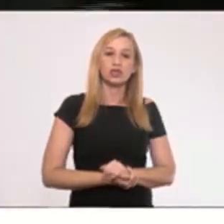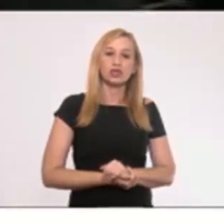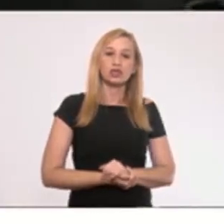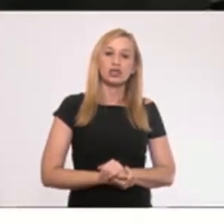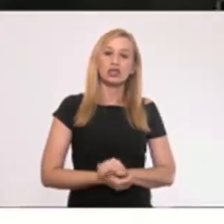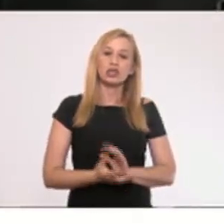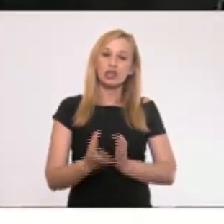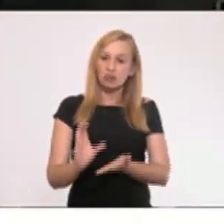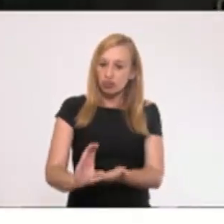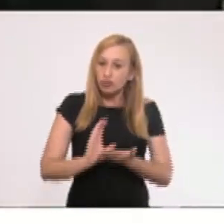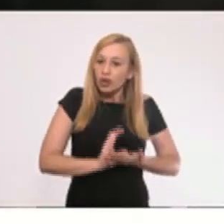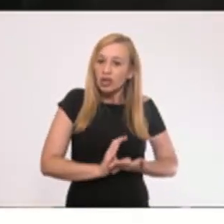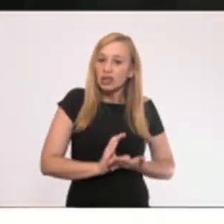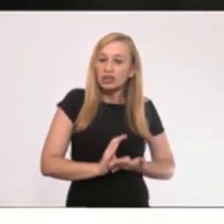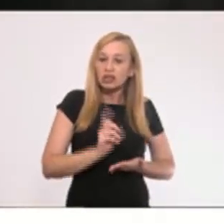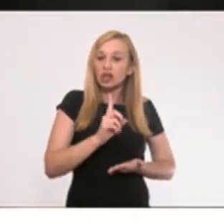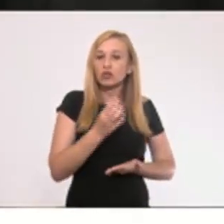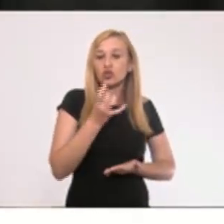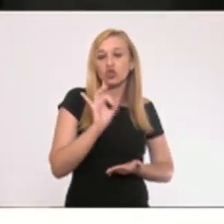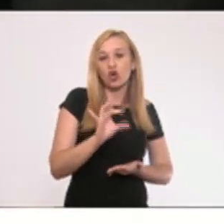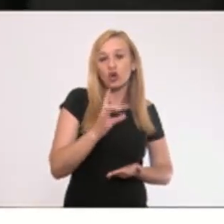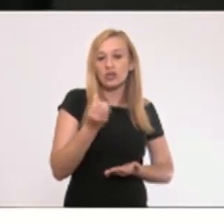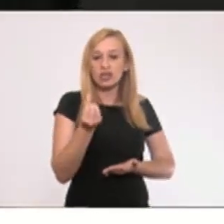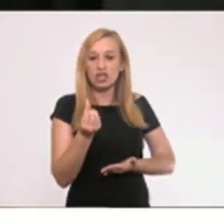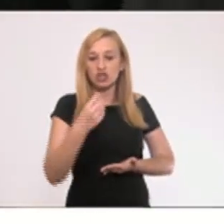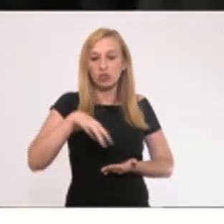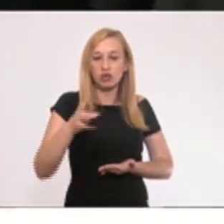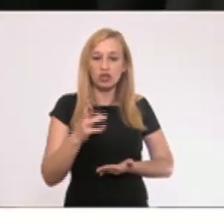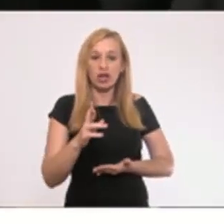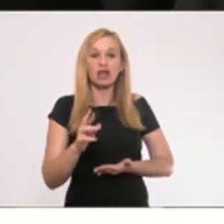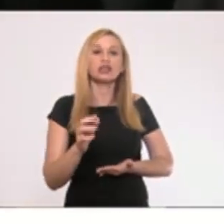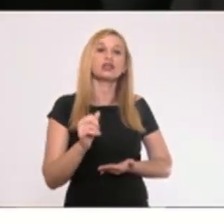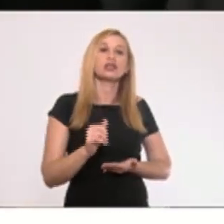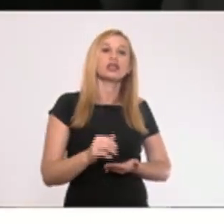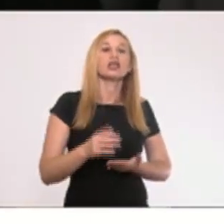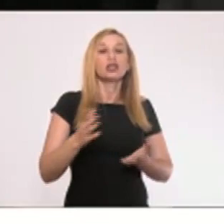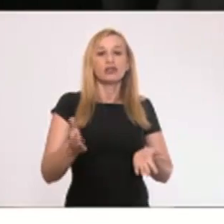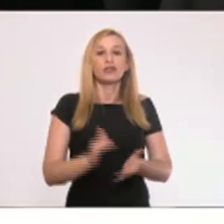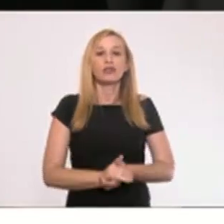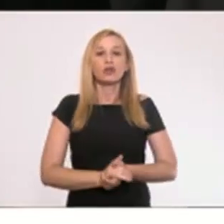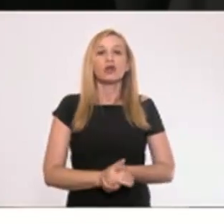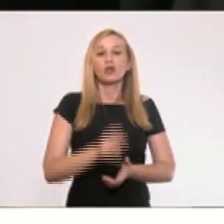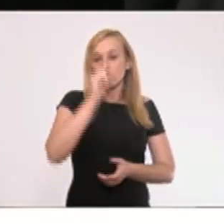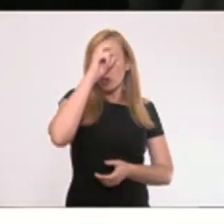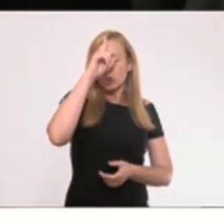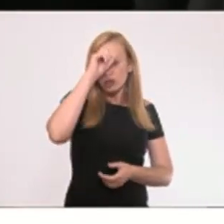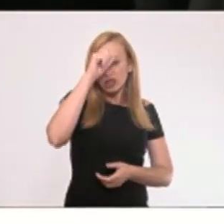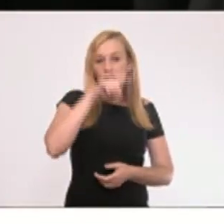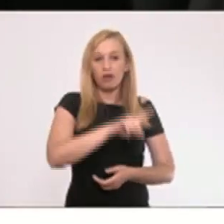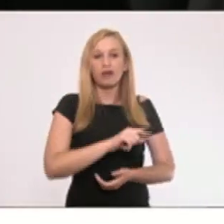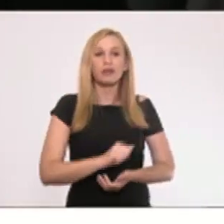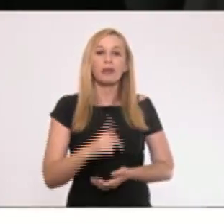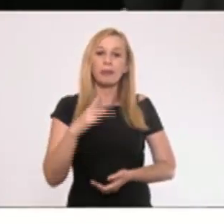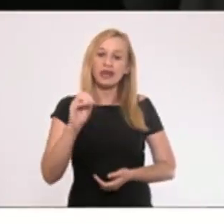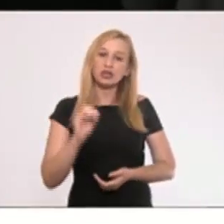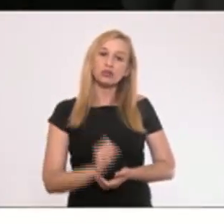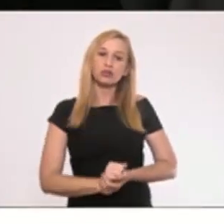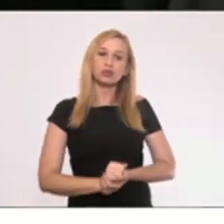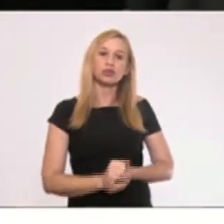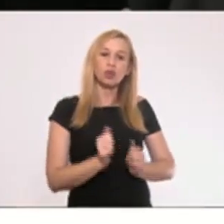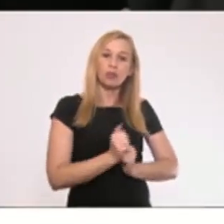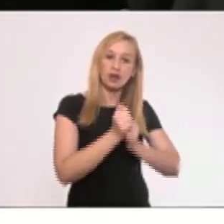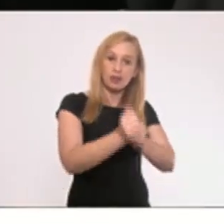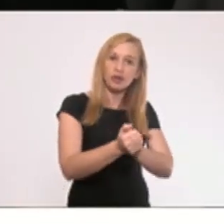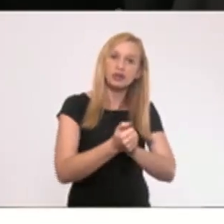de reais. Inclusive, quando o Hospital Pedro II foi municipalizado, eu presidi na Câmara Municipal o acompanhamento